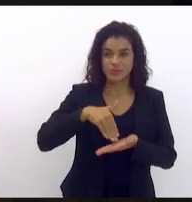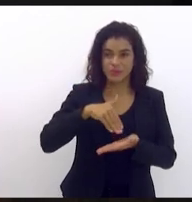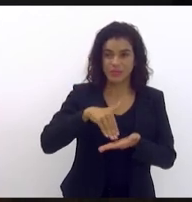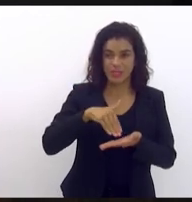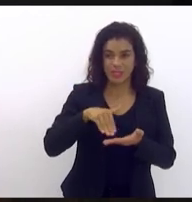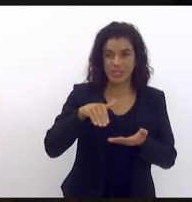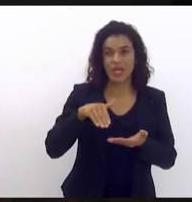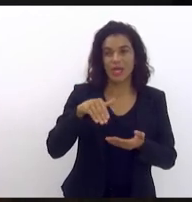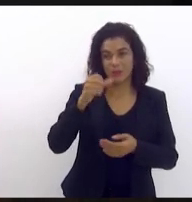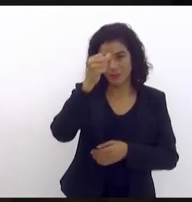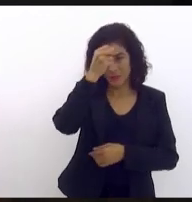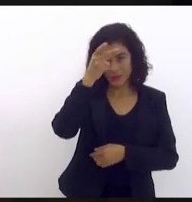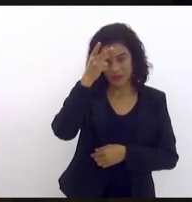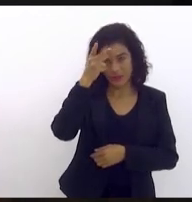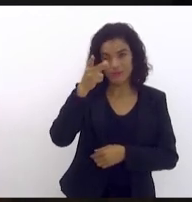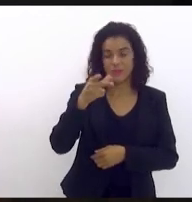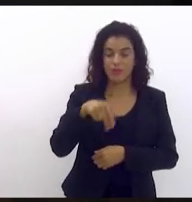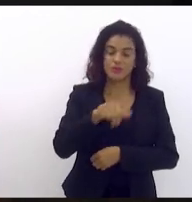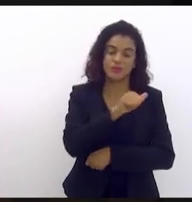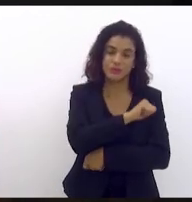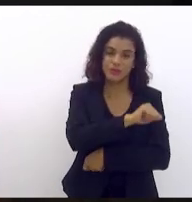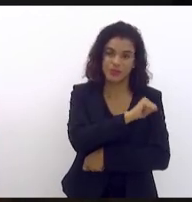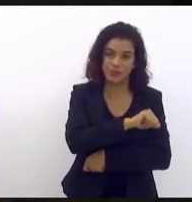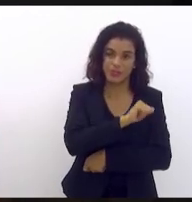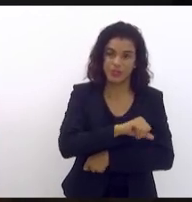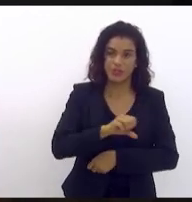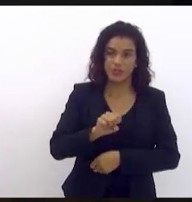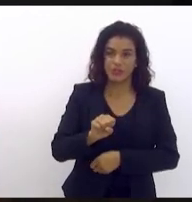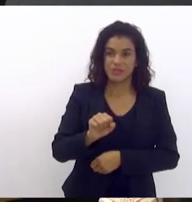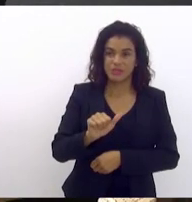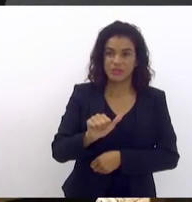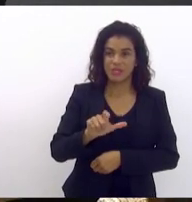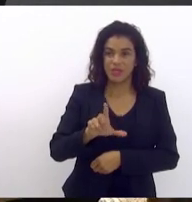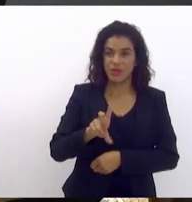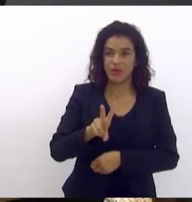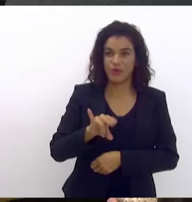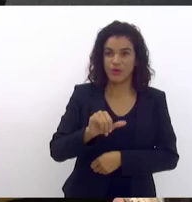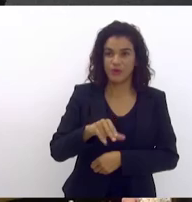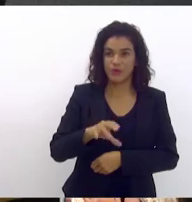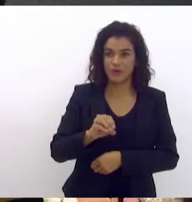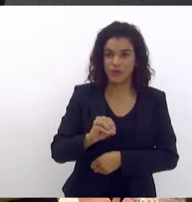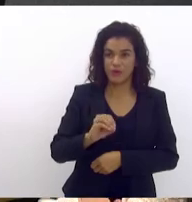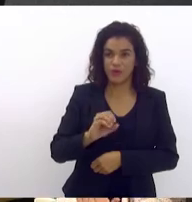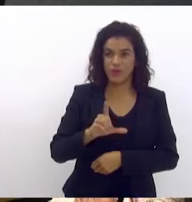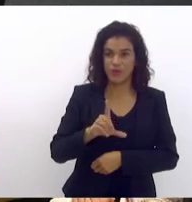municipal da Juventude do Rio de Janeiro Salvino Oliveira por